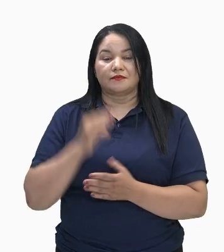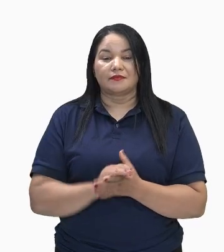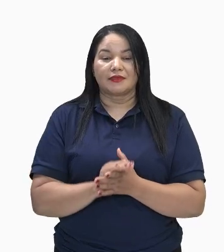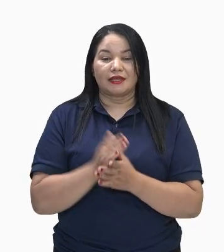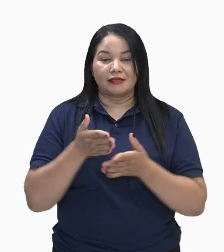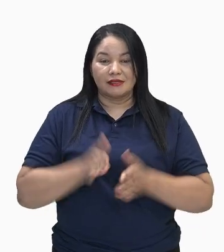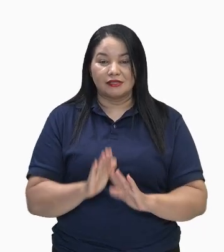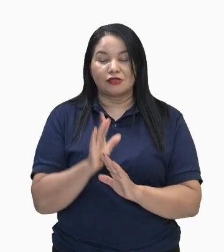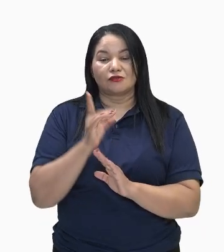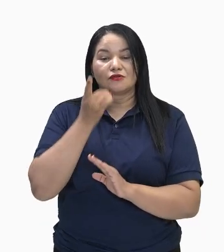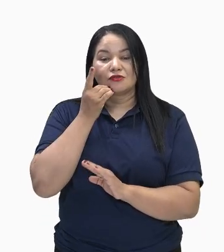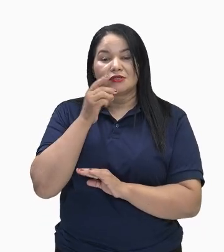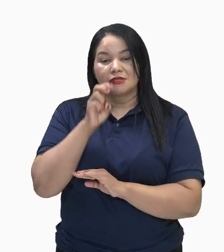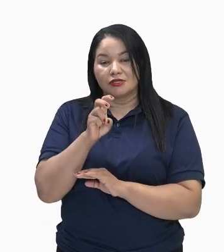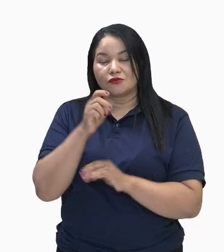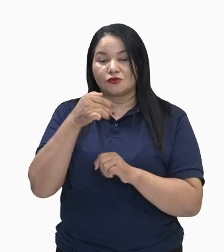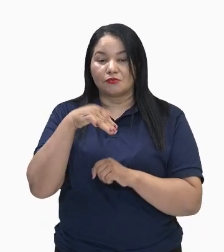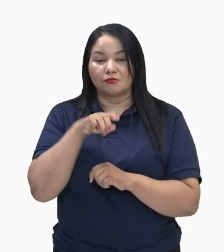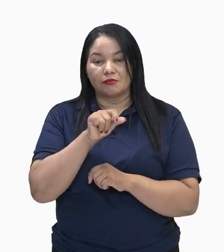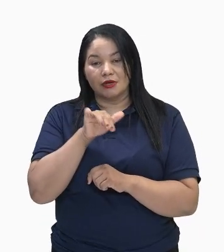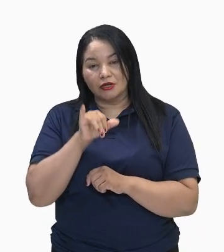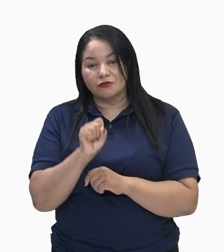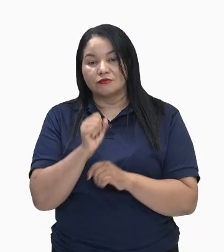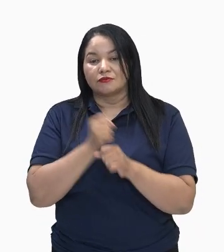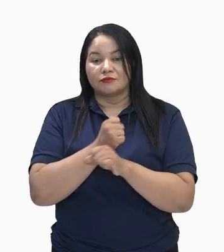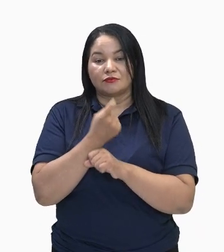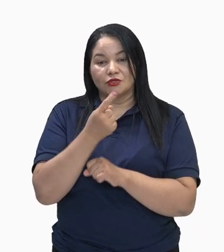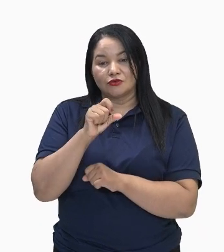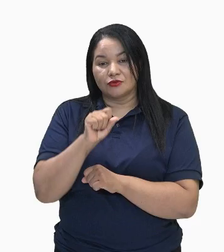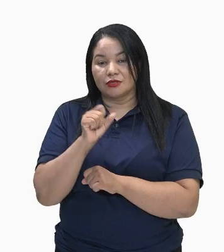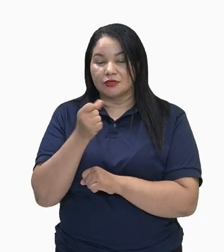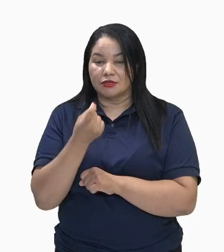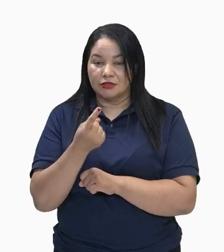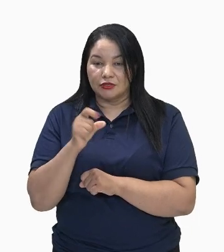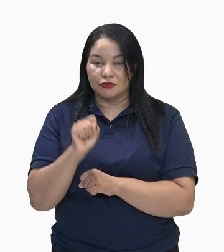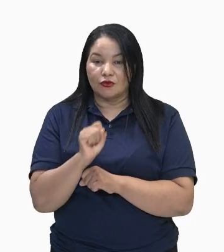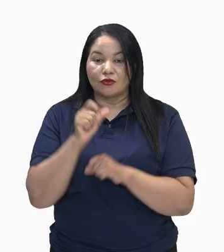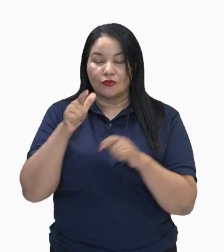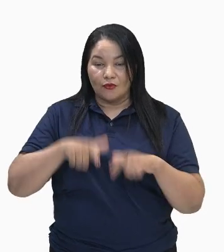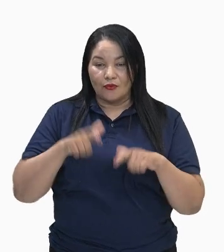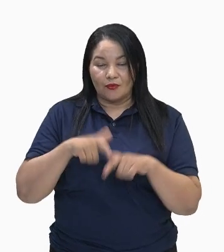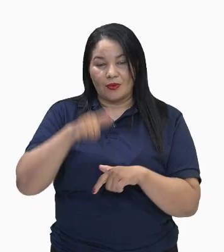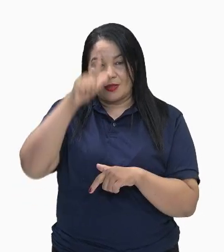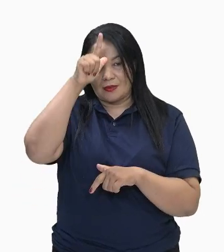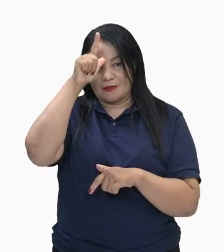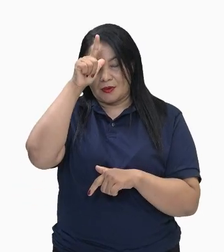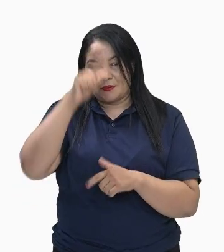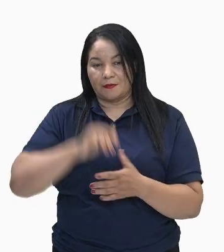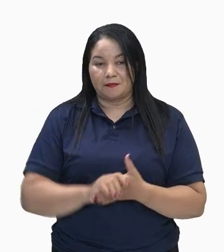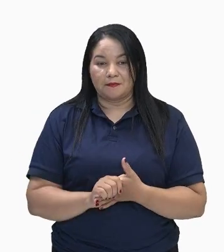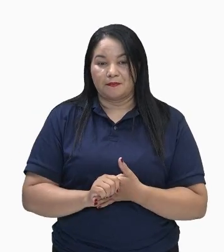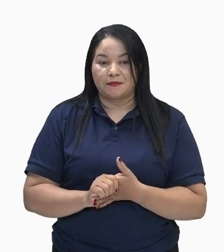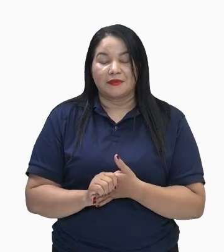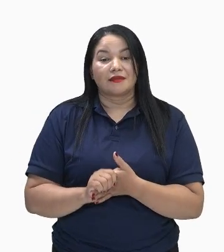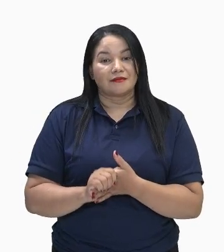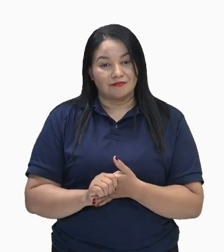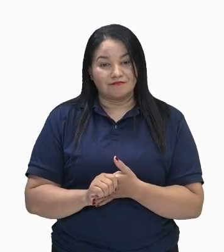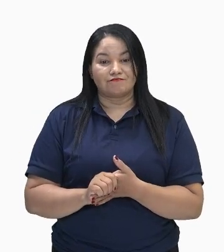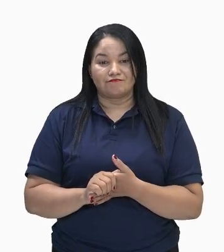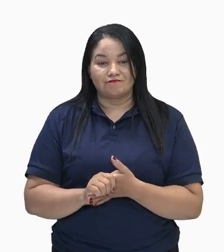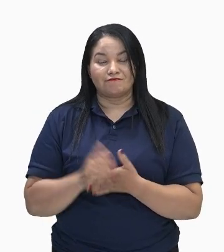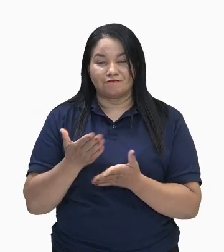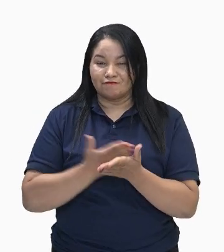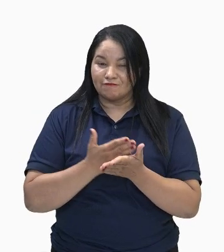dia 5 de maio de 1818 em Trevers, na Alemanha. Olha aí, início